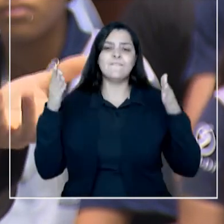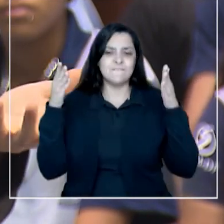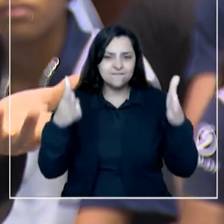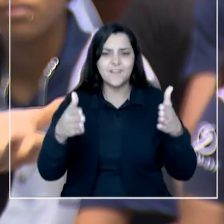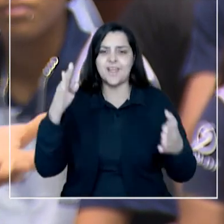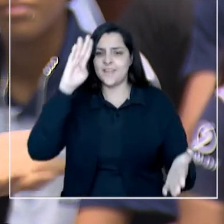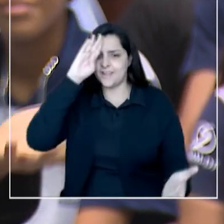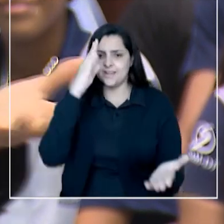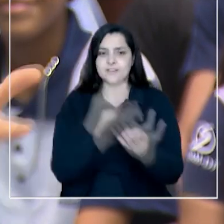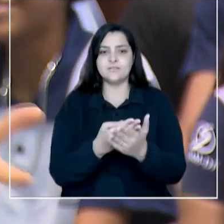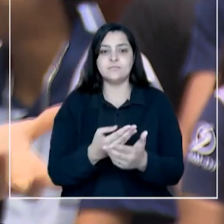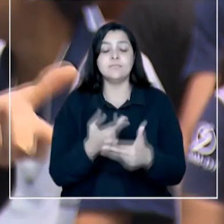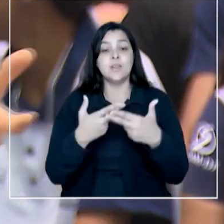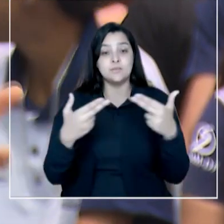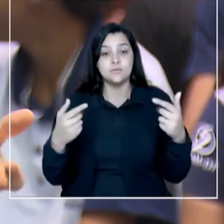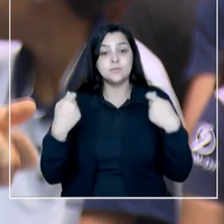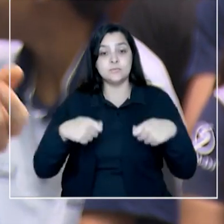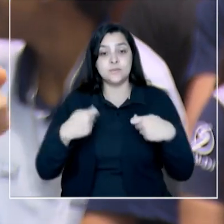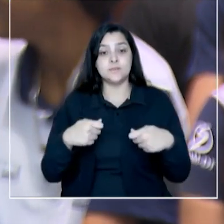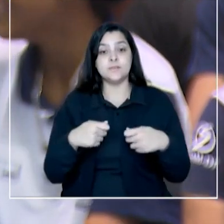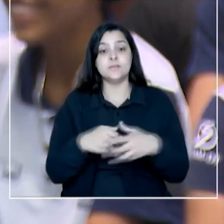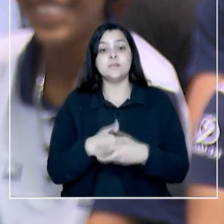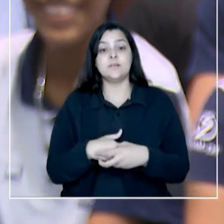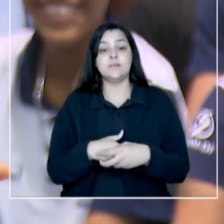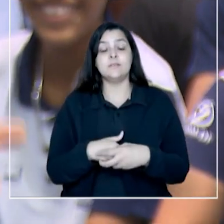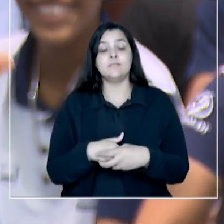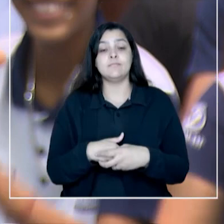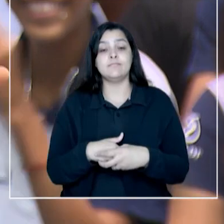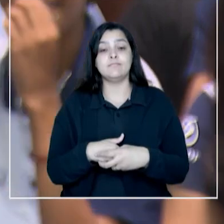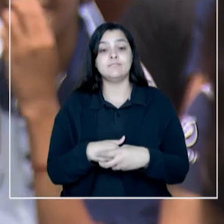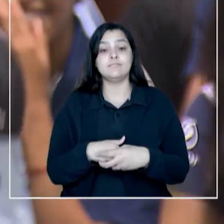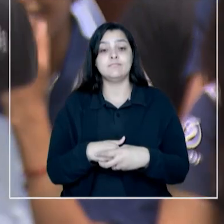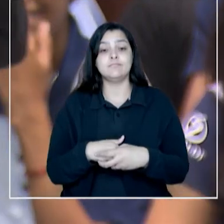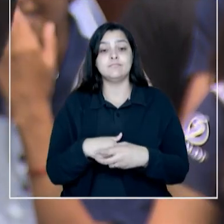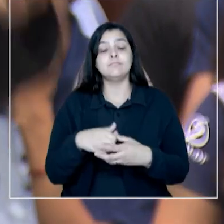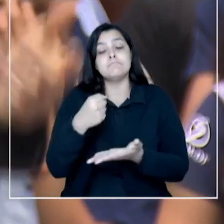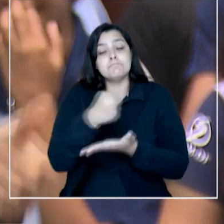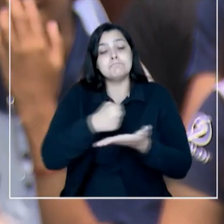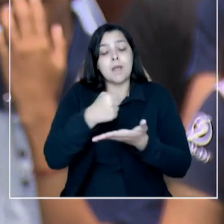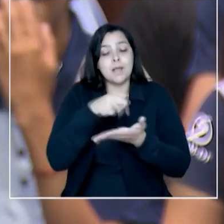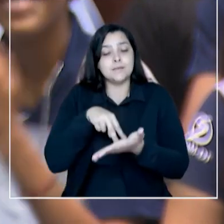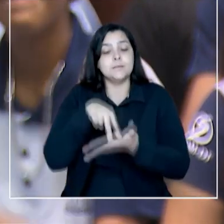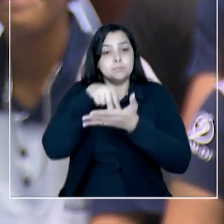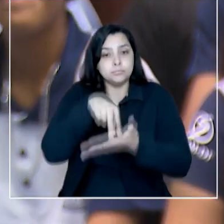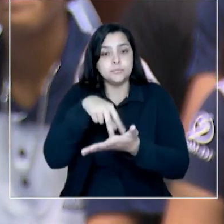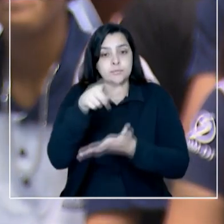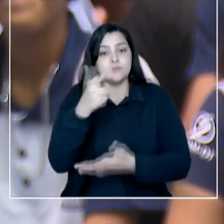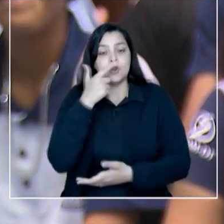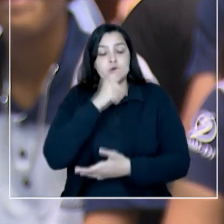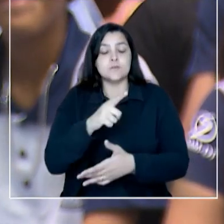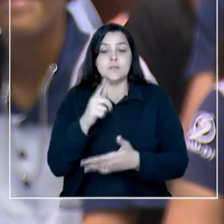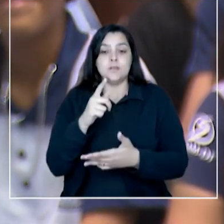as coisas precisam ter um pouco mais de... Tem que ser um pouco mais sólido para você realmente pular de ponta, assim.